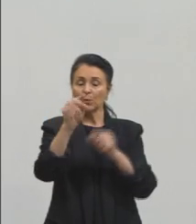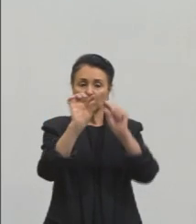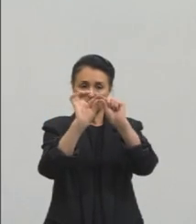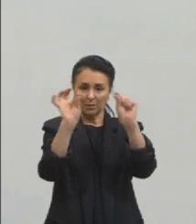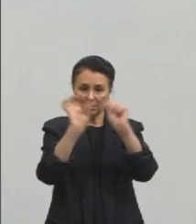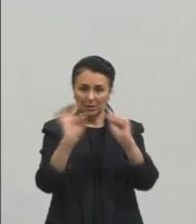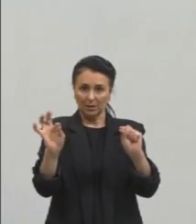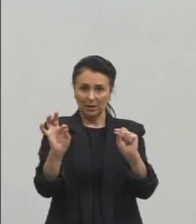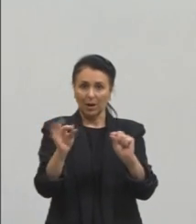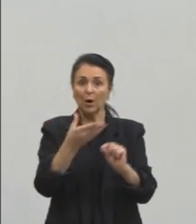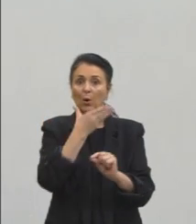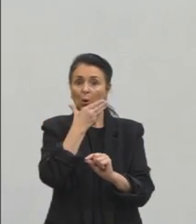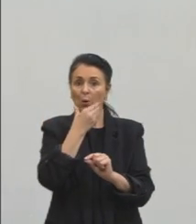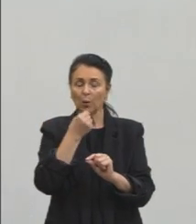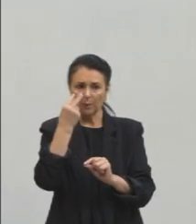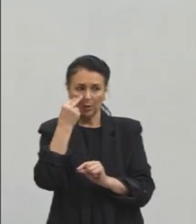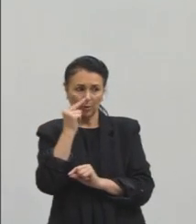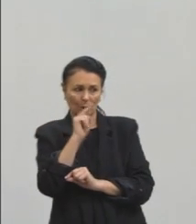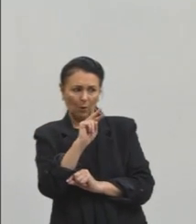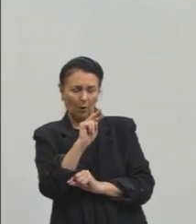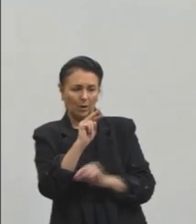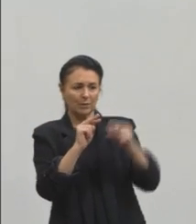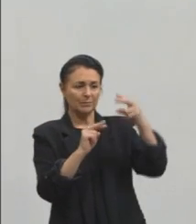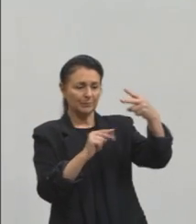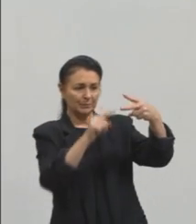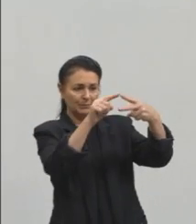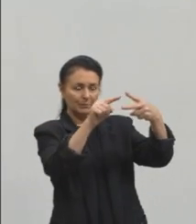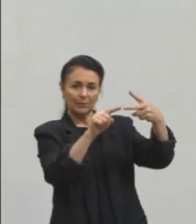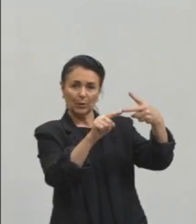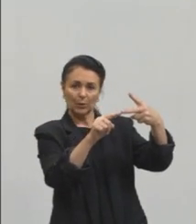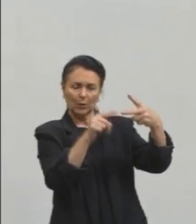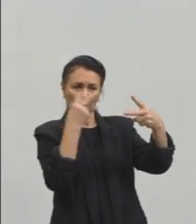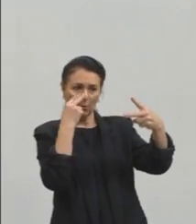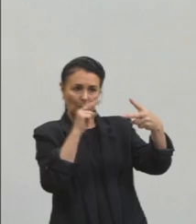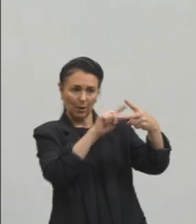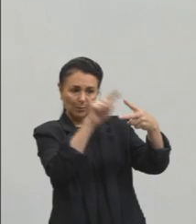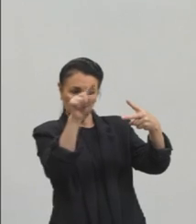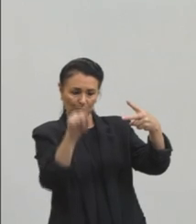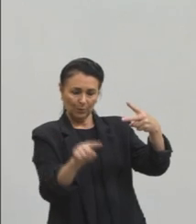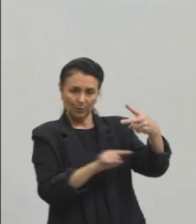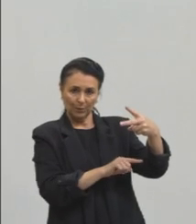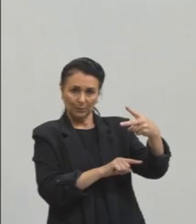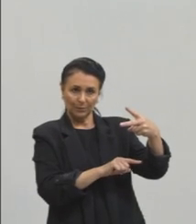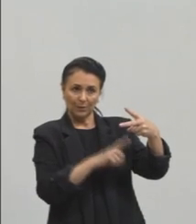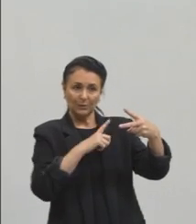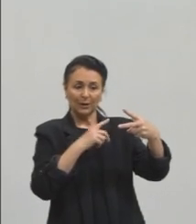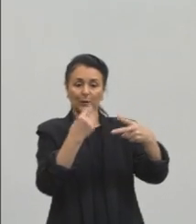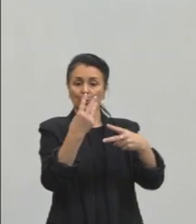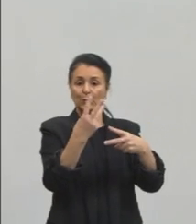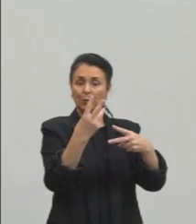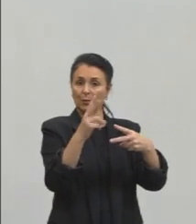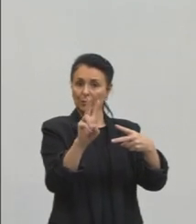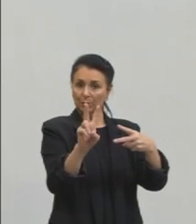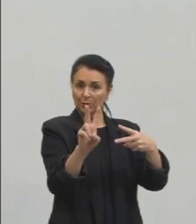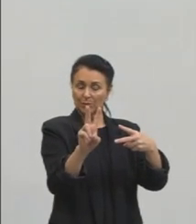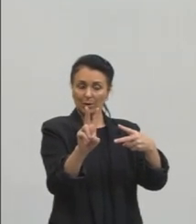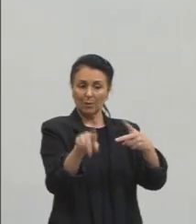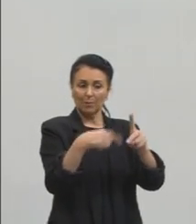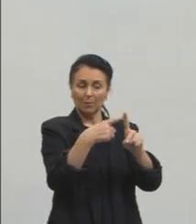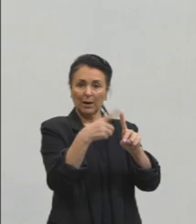que a linha do homem olhando aqui para o nosso quadro nós temos que 32